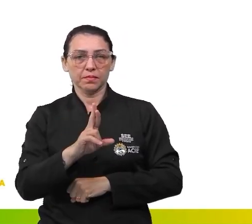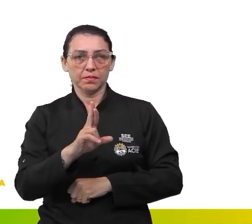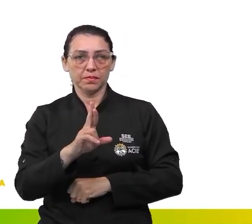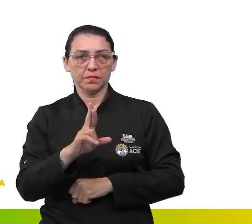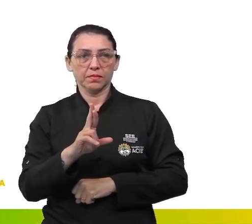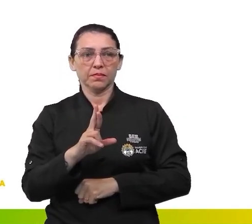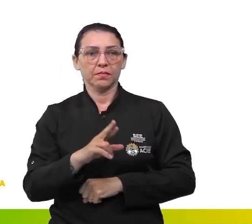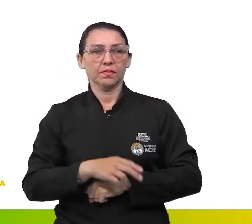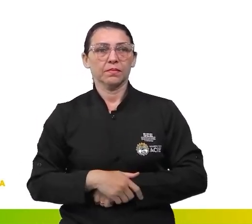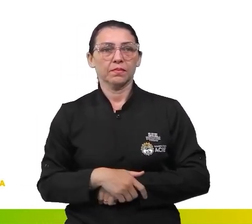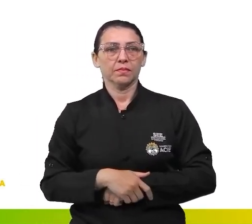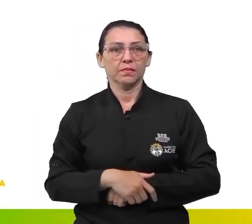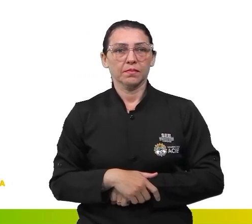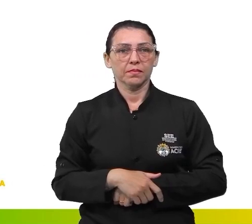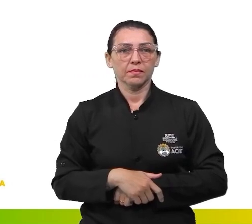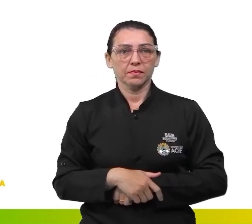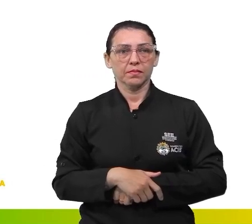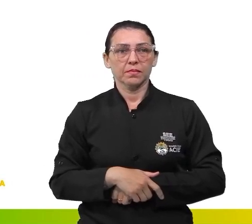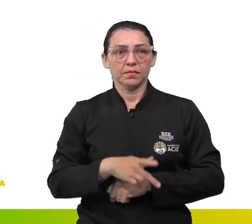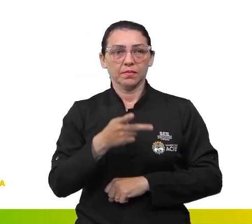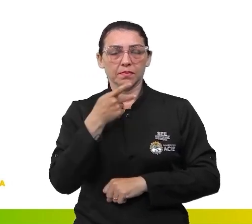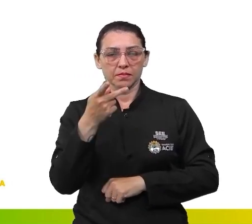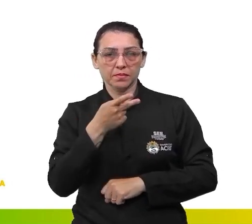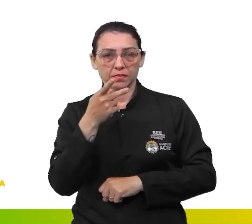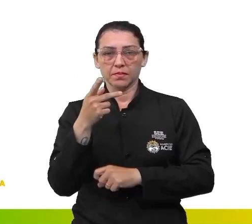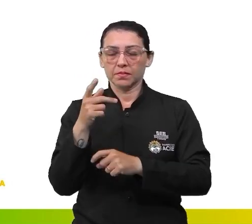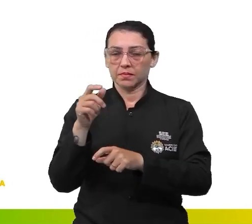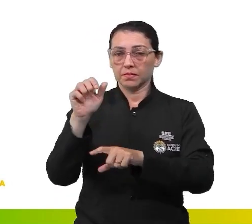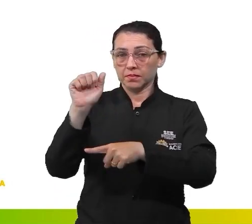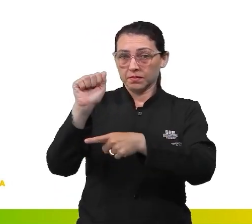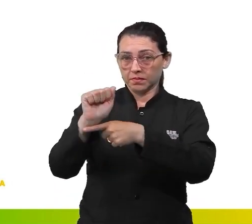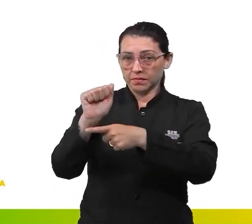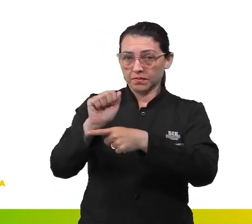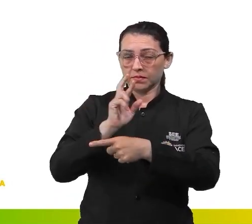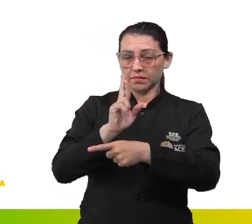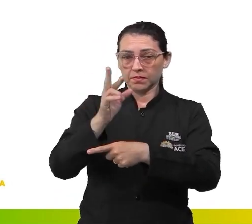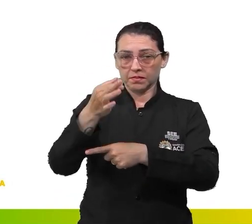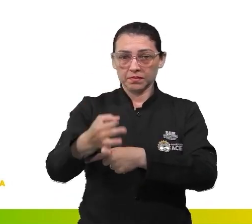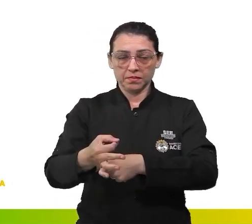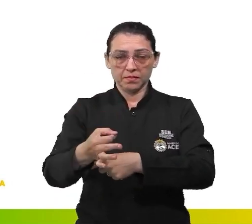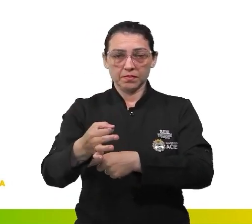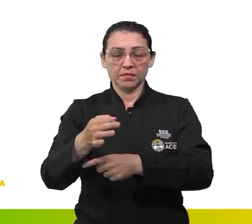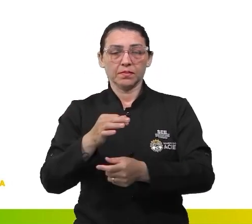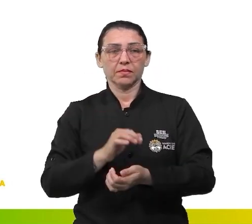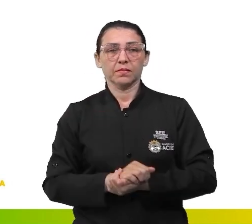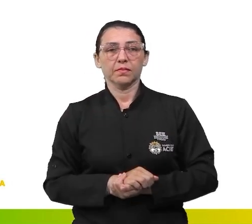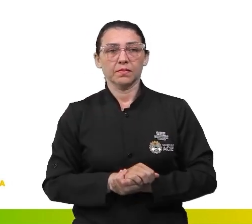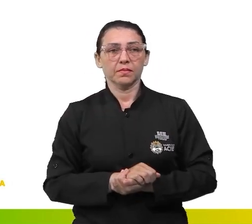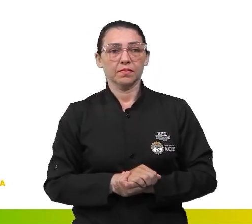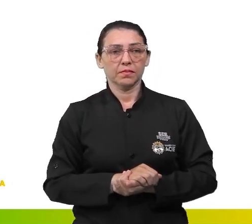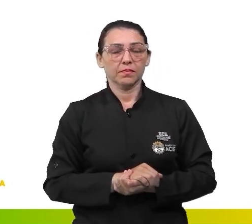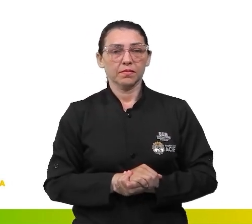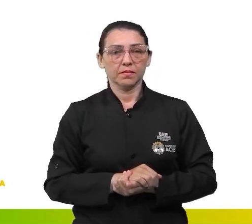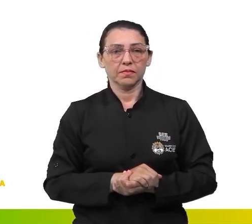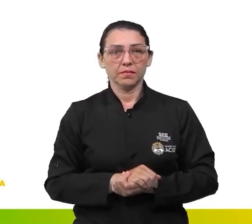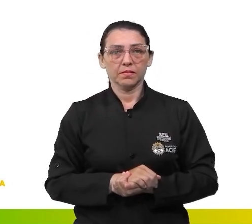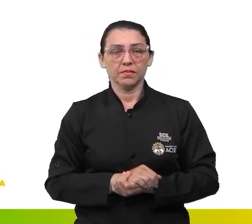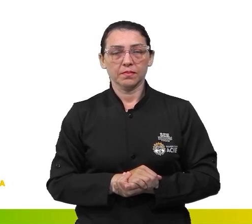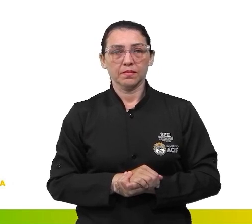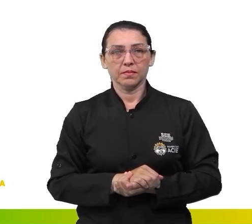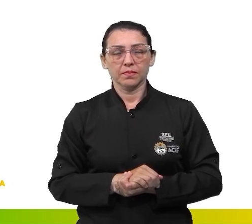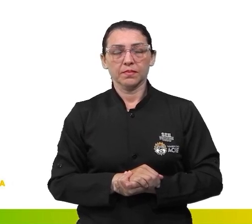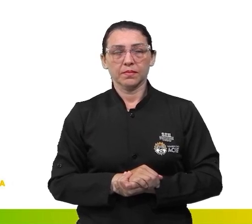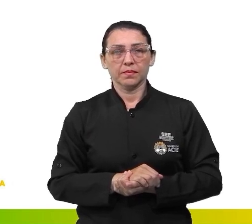na tela. Quando a gente fala de localização, de regionalização do continente